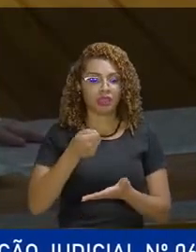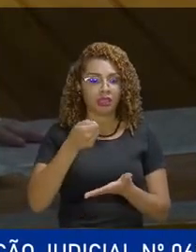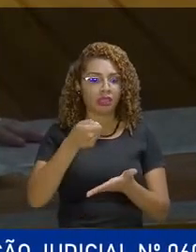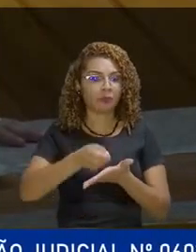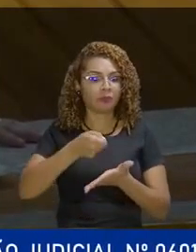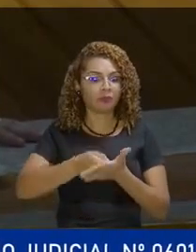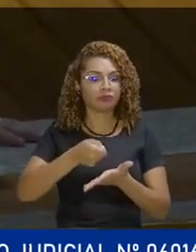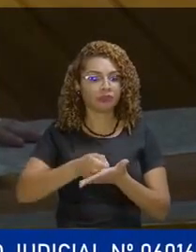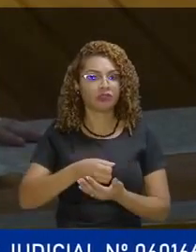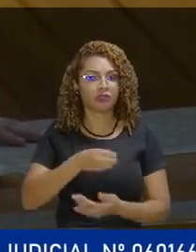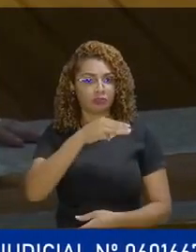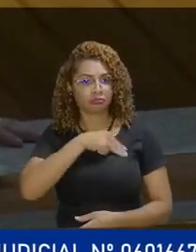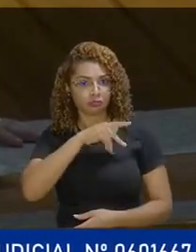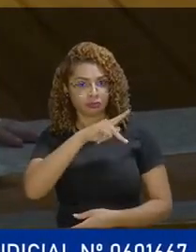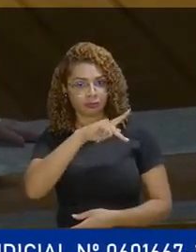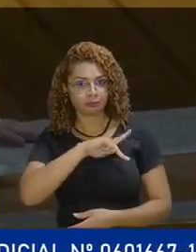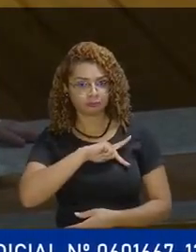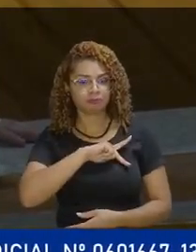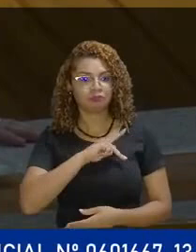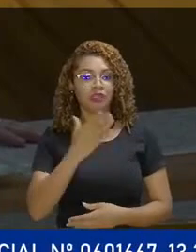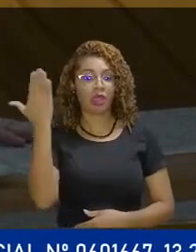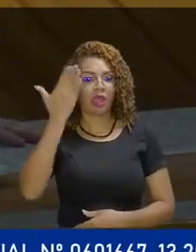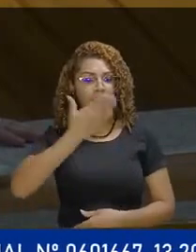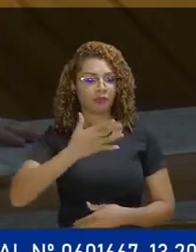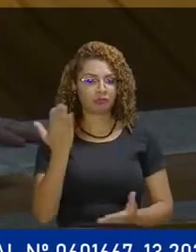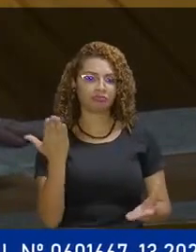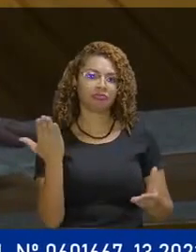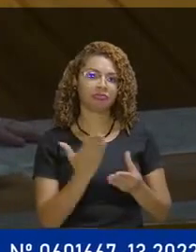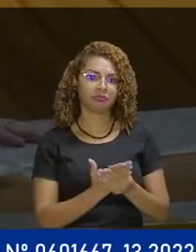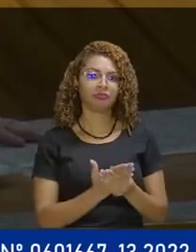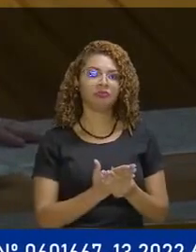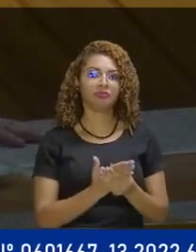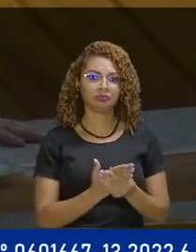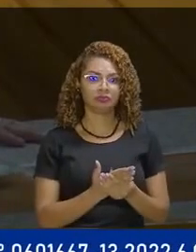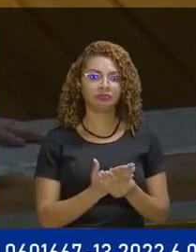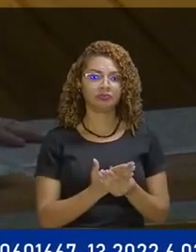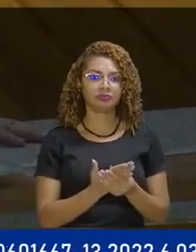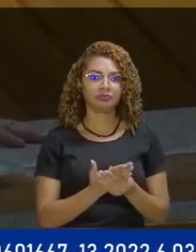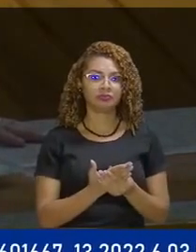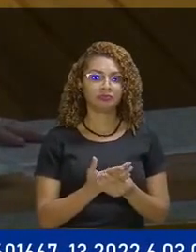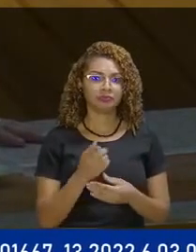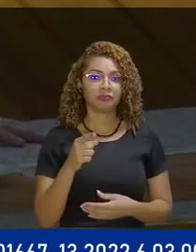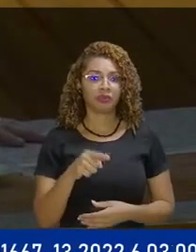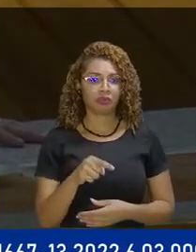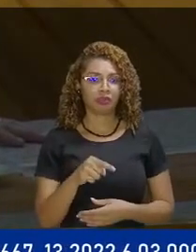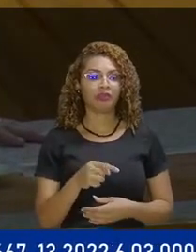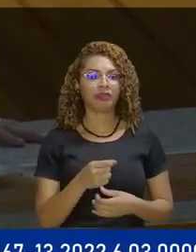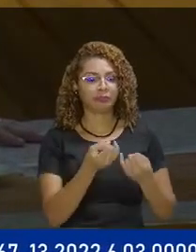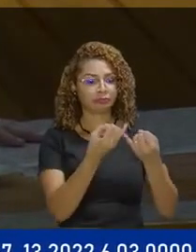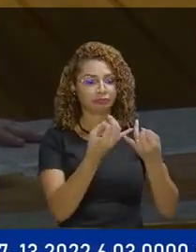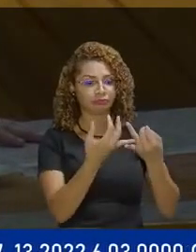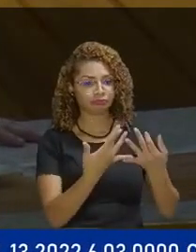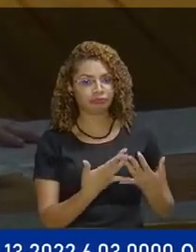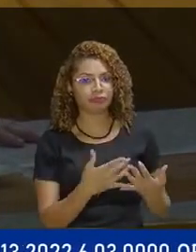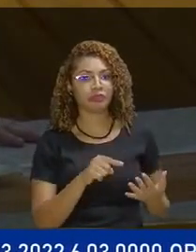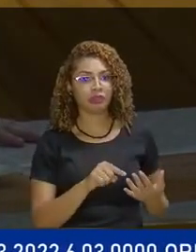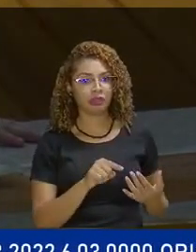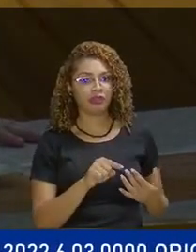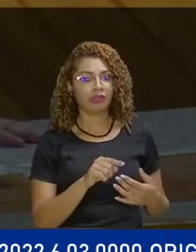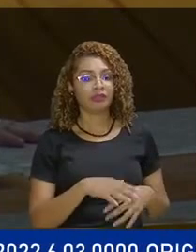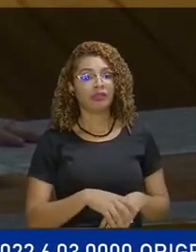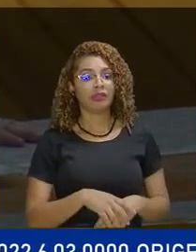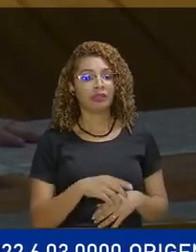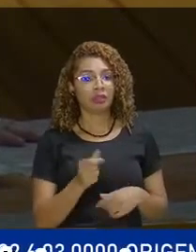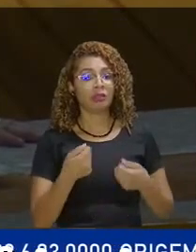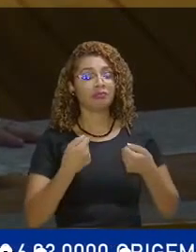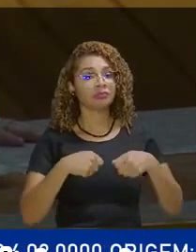do Ministério Público trazer a prova ao processo. Não. Aquela parte que alega em juízo, ela tem